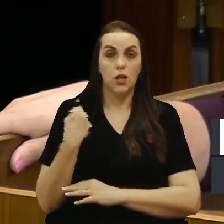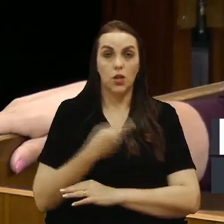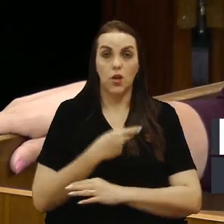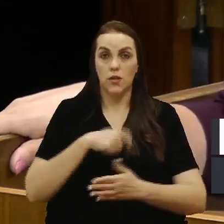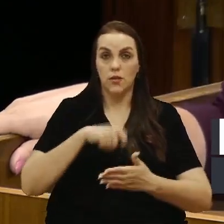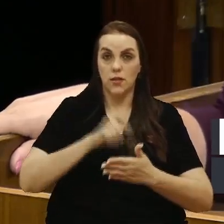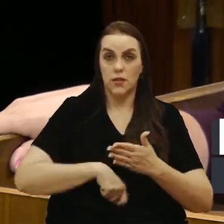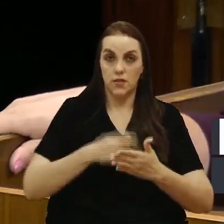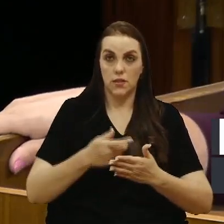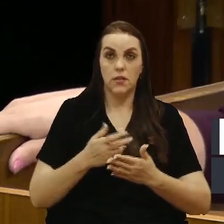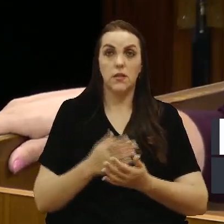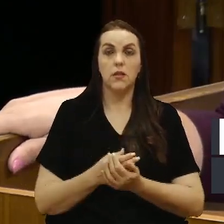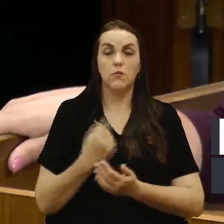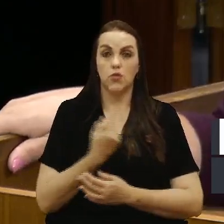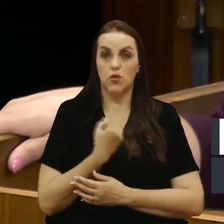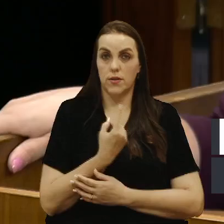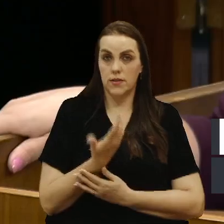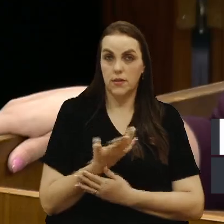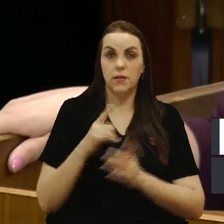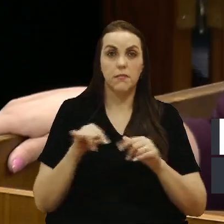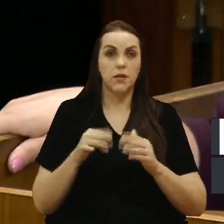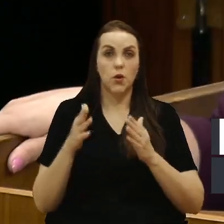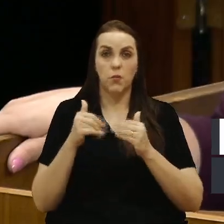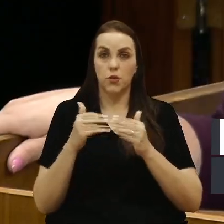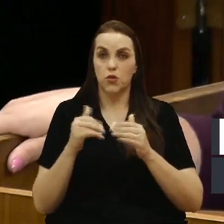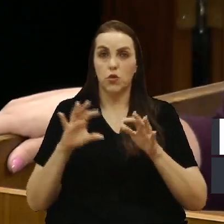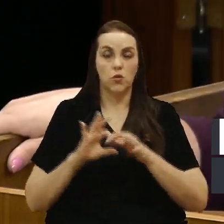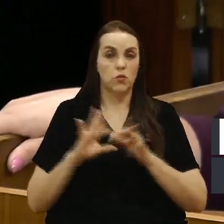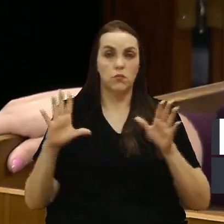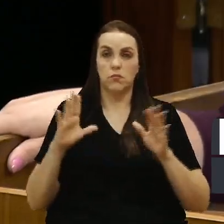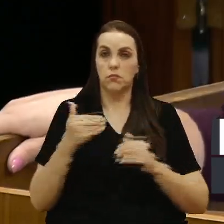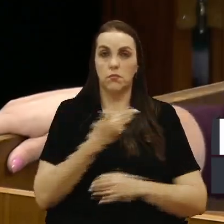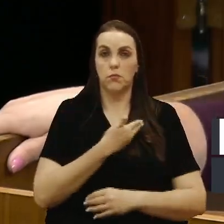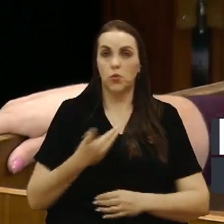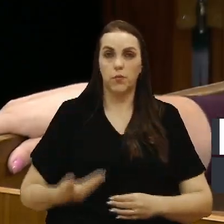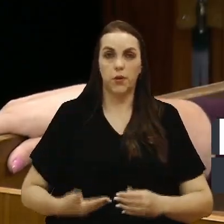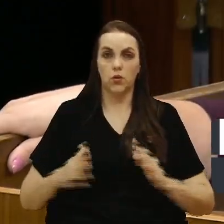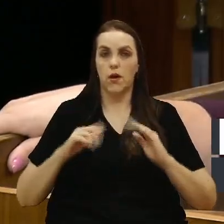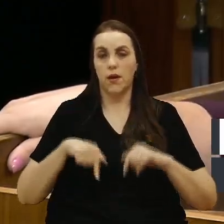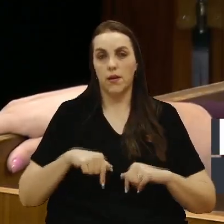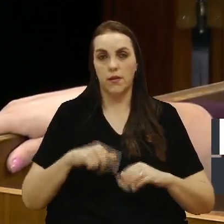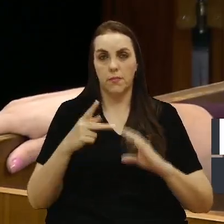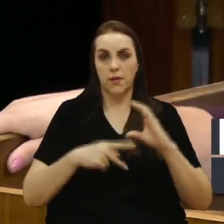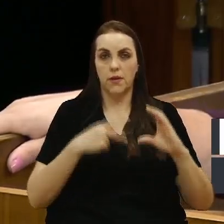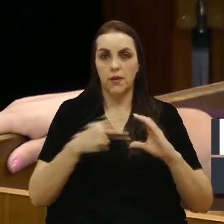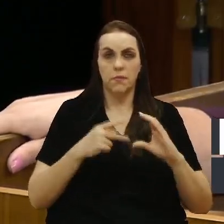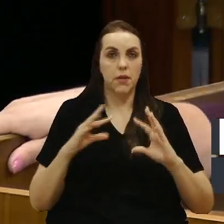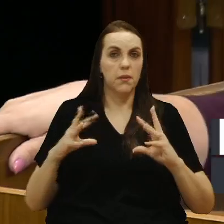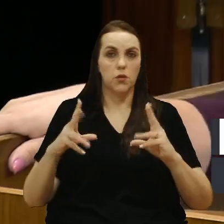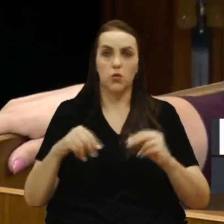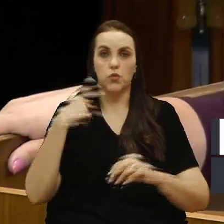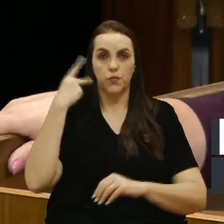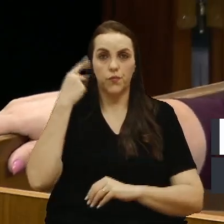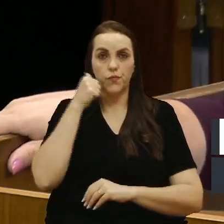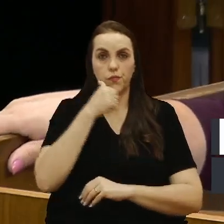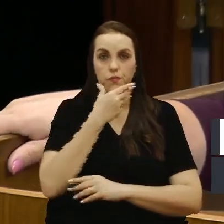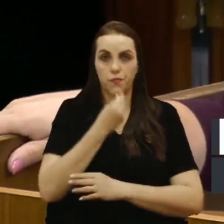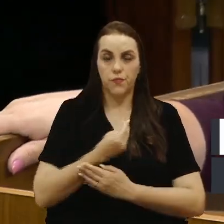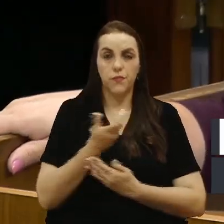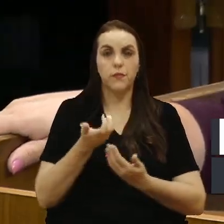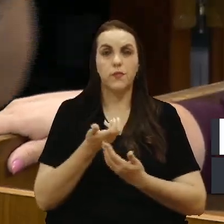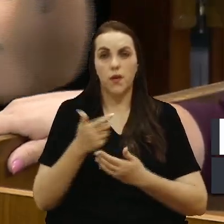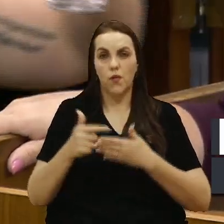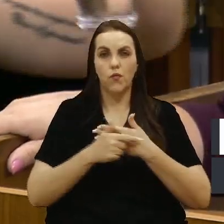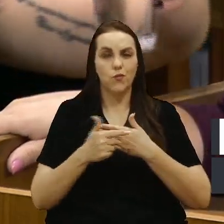assinou somente, mas é um pedido que vai ficar público para casa, para todos os vereadores, e eu acho que essa é uma das